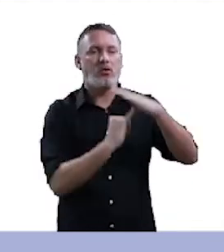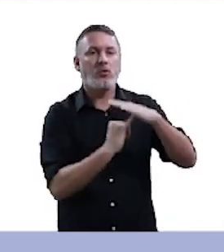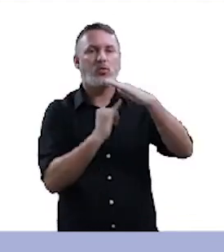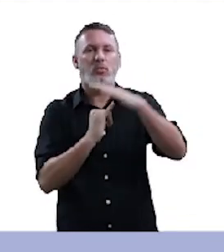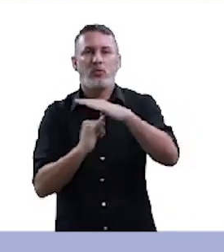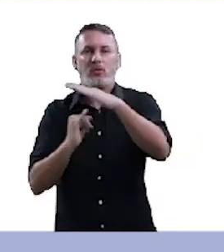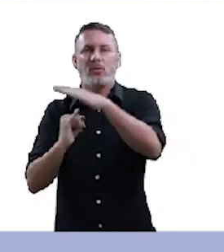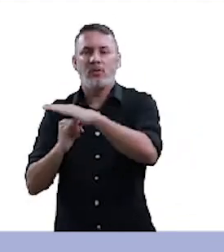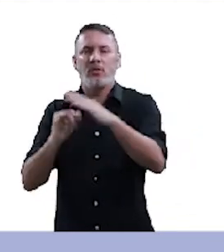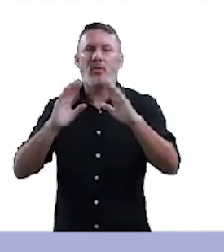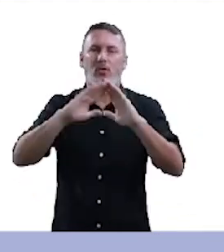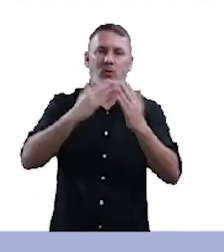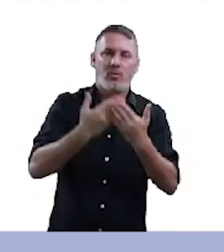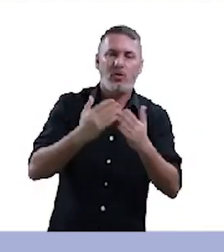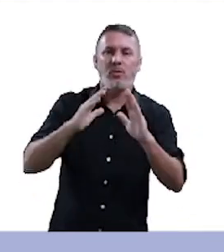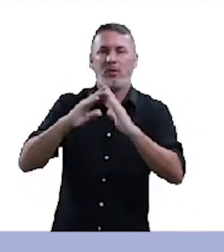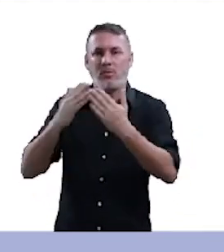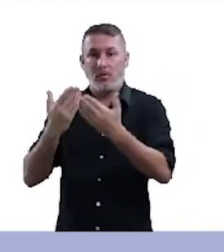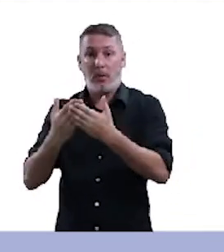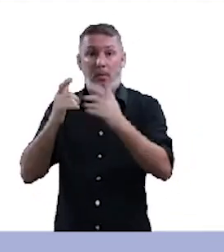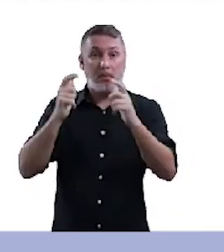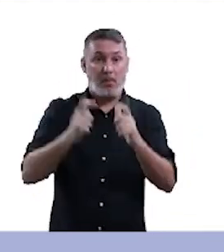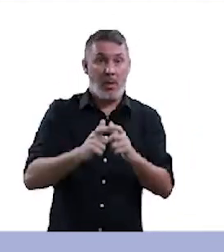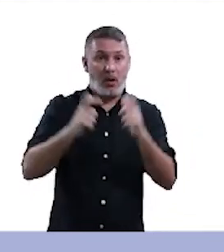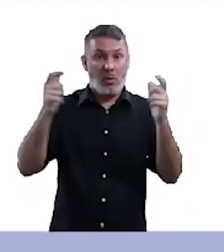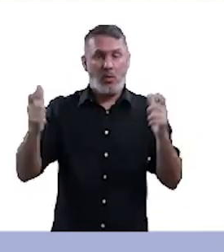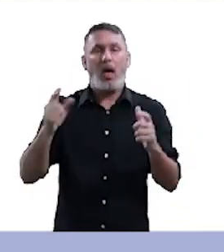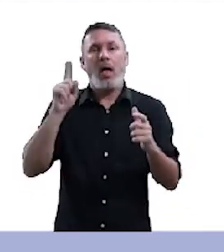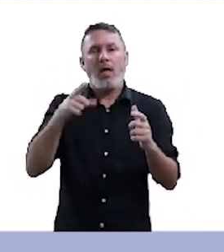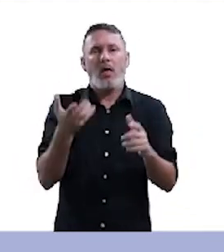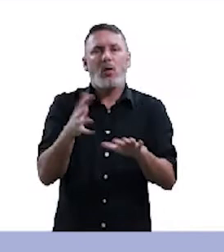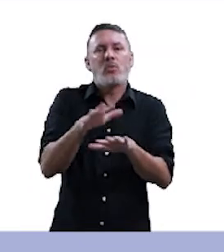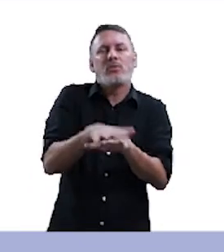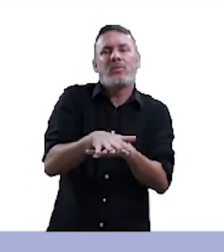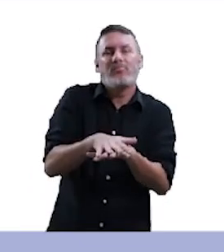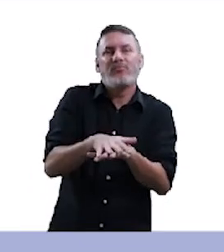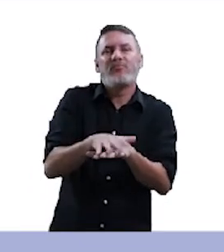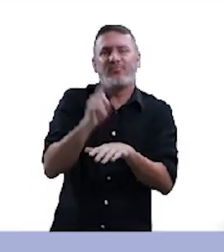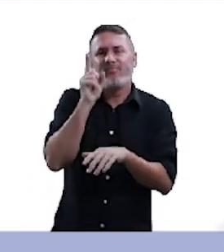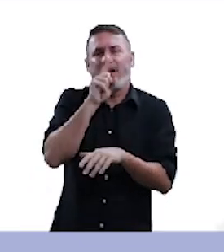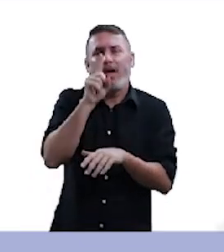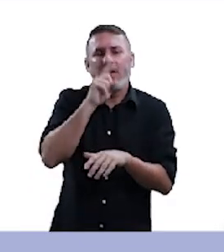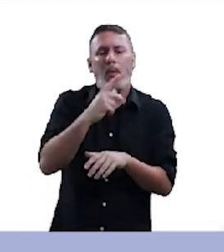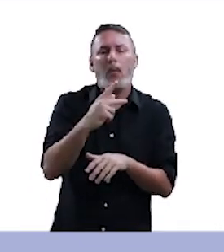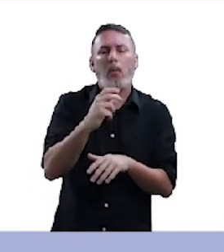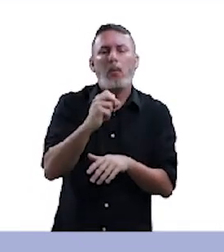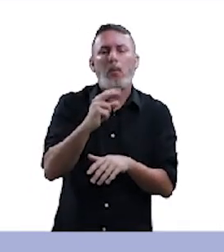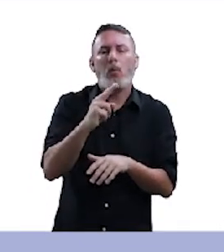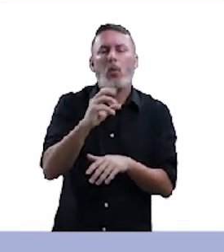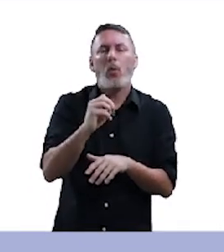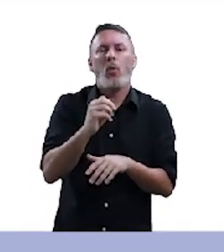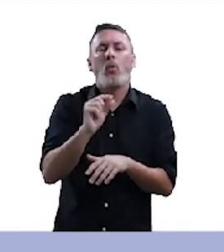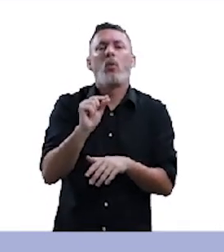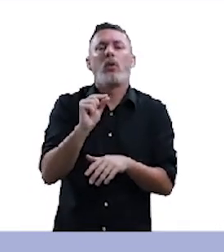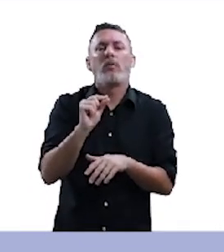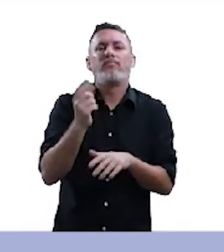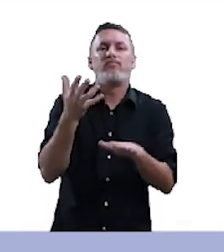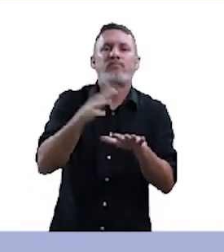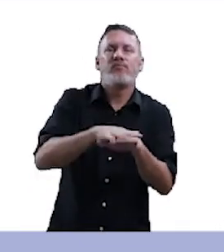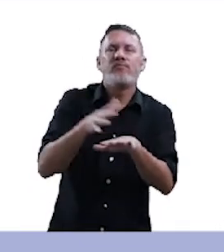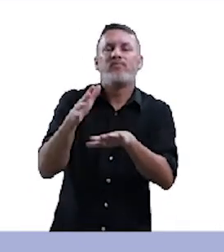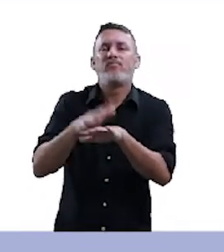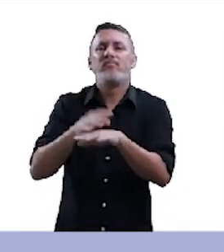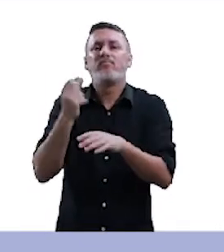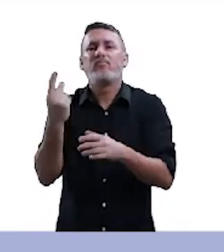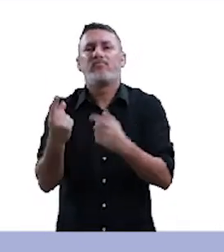sistema pouco inclusivo. Quando ele apresenta pouco inclusivo, embora não esteja naquela lista, também traz um posicionamento, traz